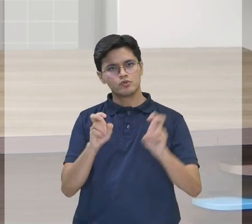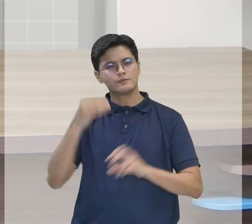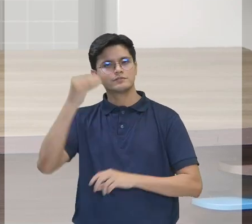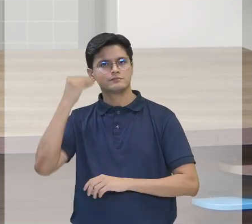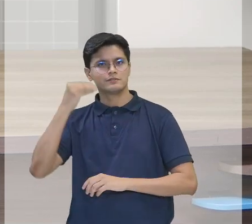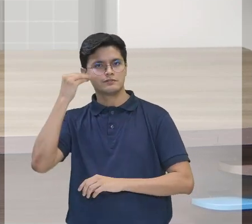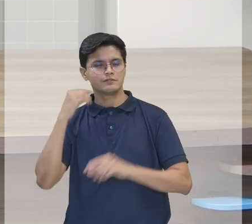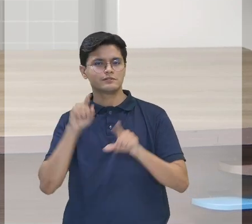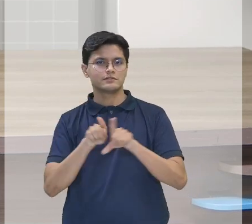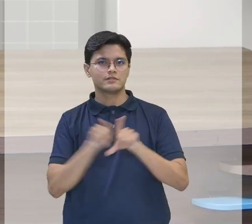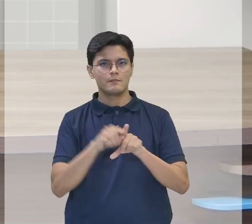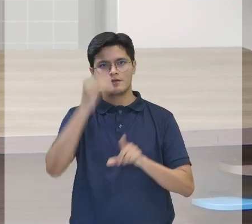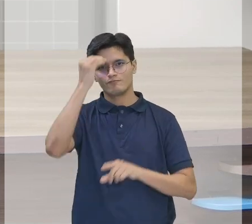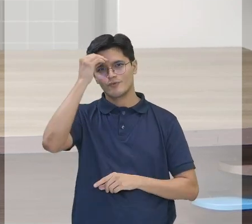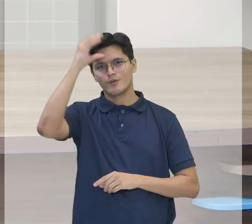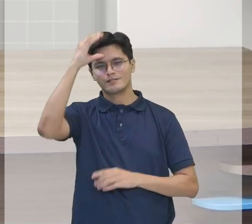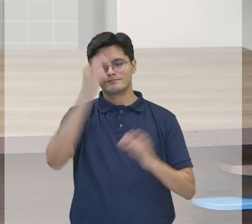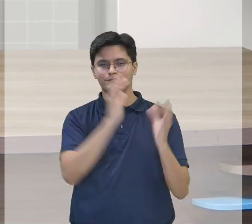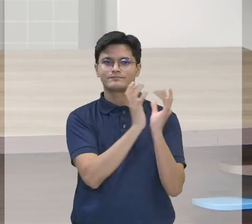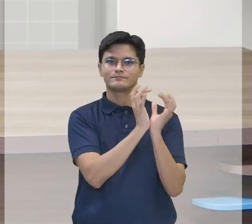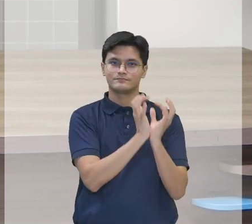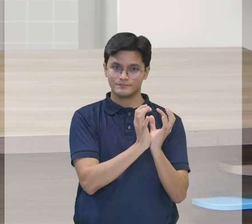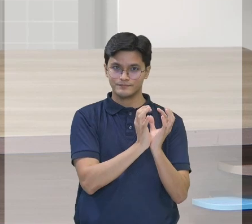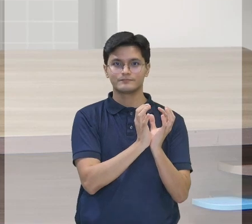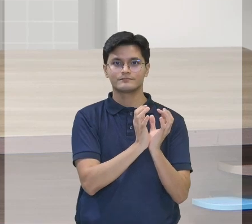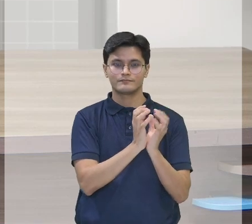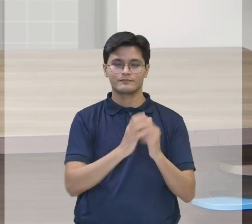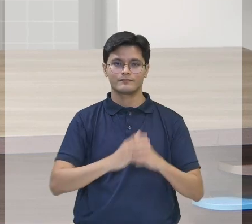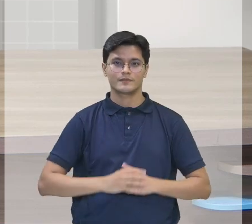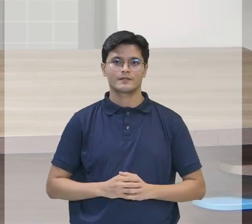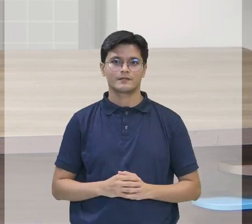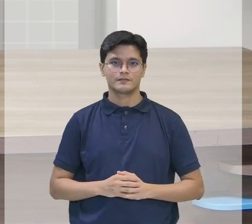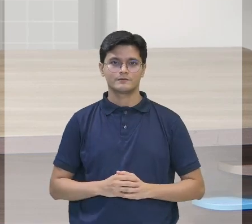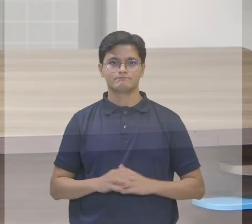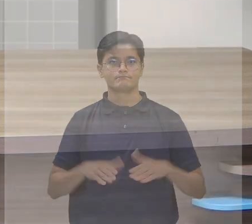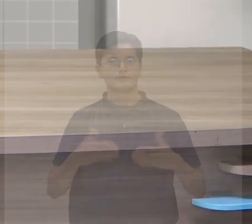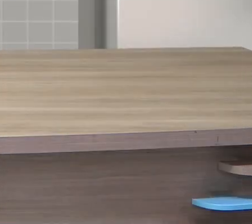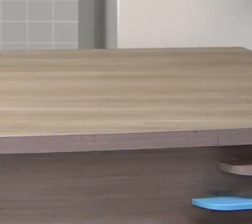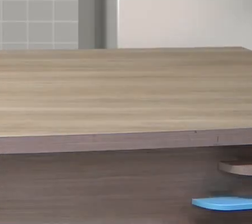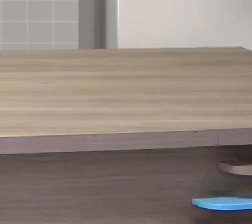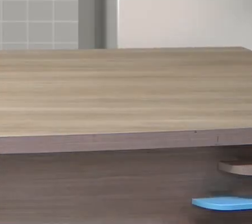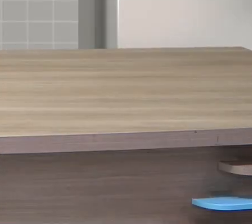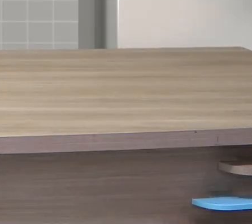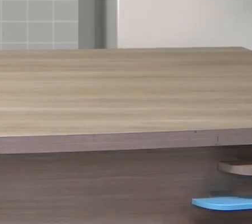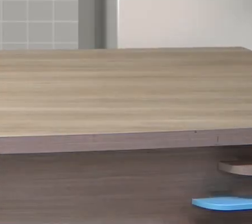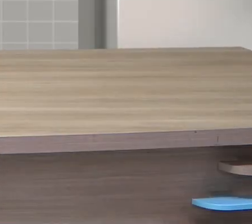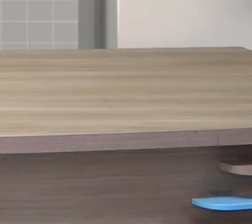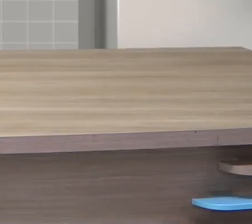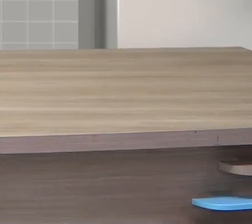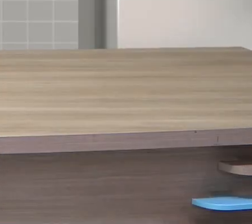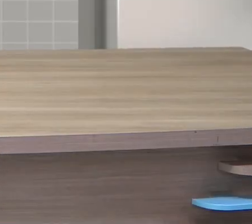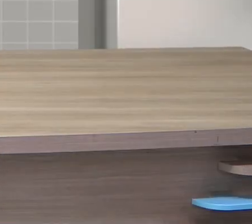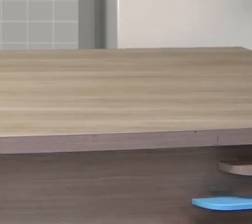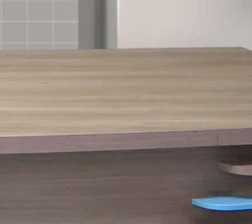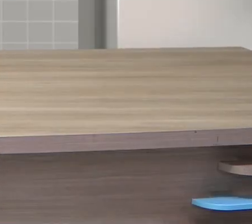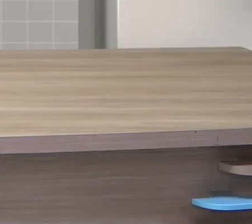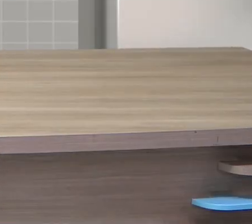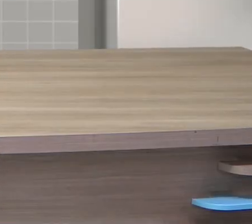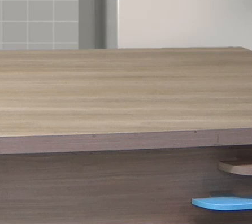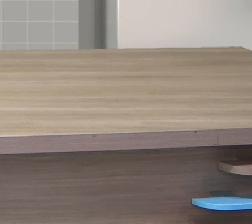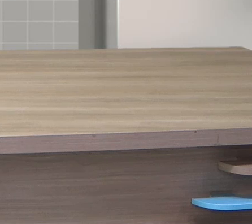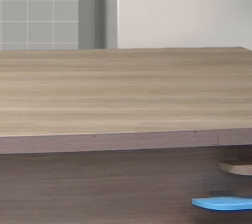conhecimento metacognitivo. E em todo momento, a gente está pensando sobre o aprender. Então, quando a gente faz isso, a gente